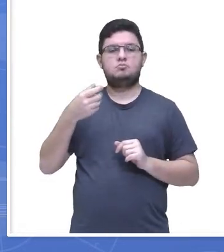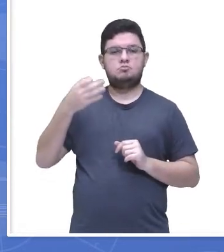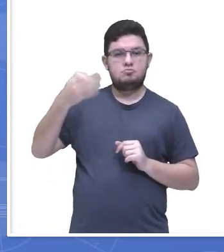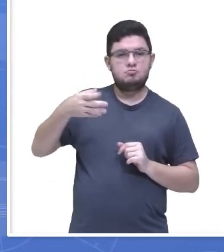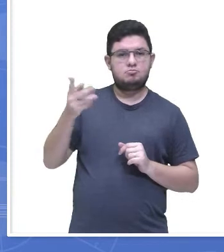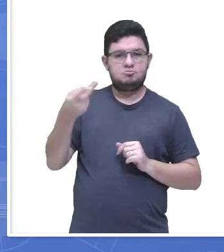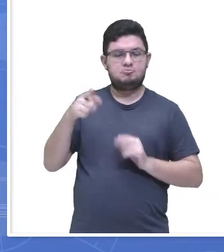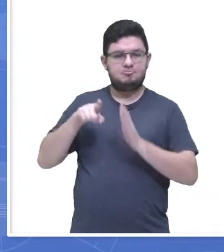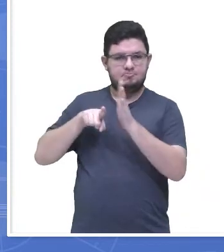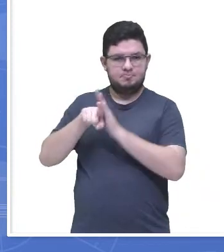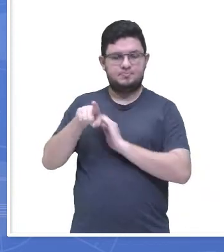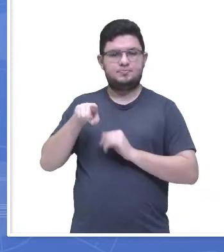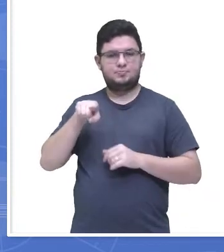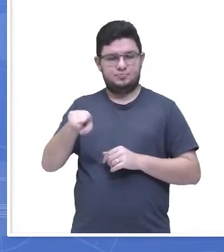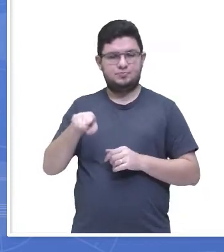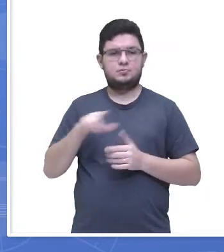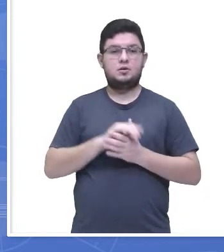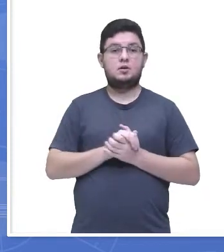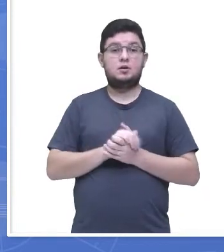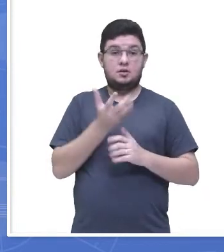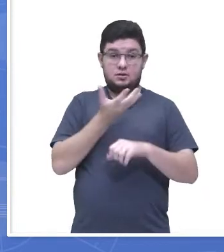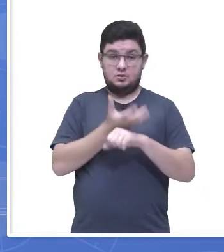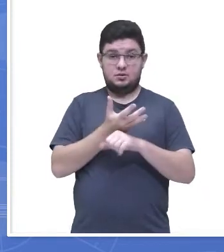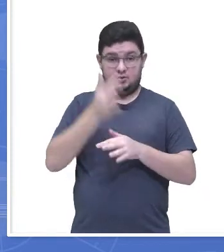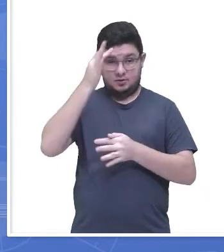Raíssa Gomes colocou a letra A também.